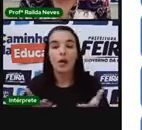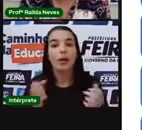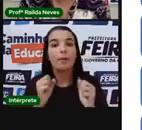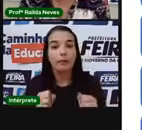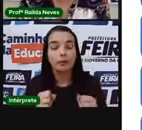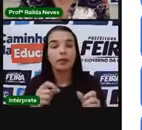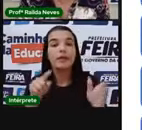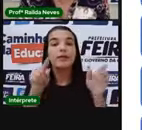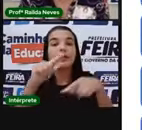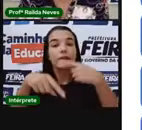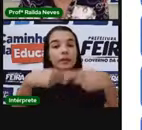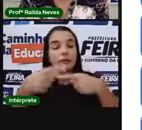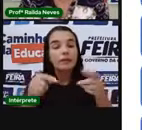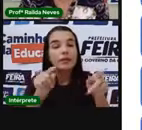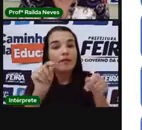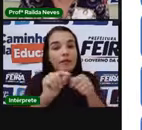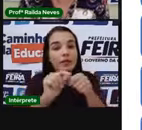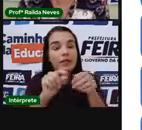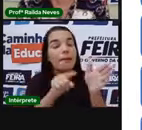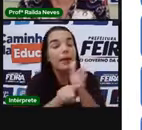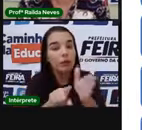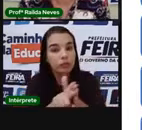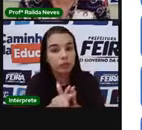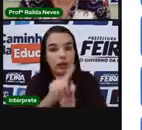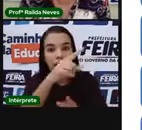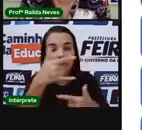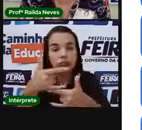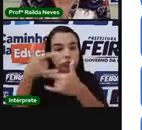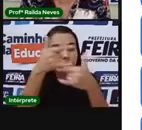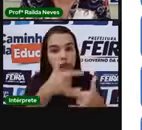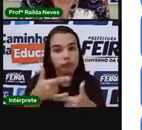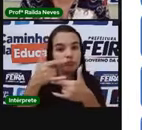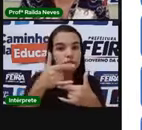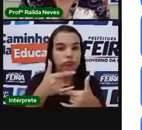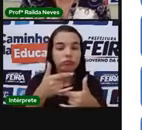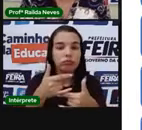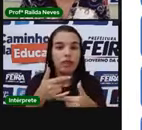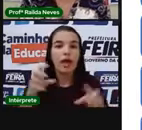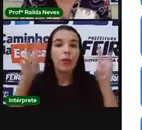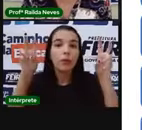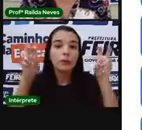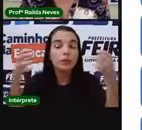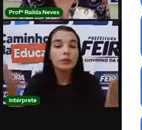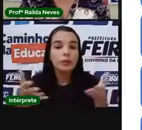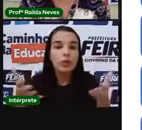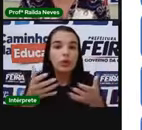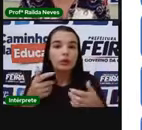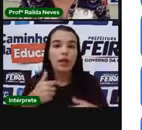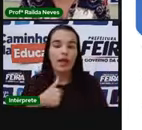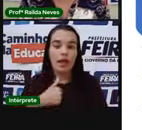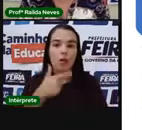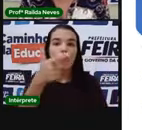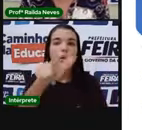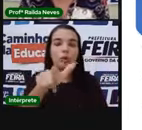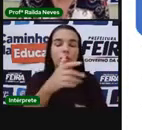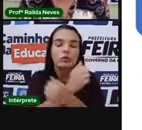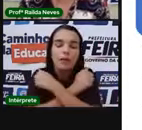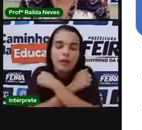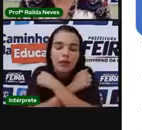chat. Então, qual é o tema de hoje? Eu e o outro, para além do abraço. Segue, por favor, João.